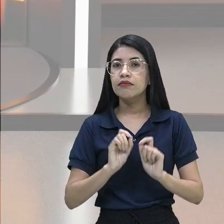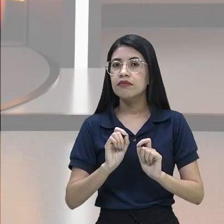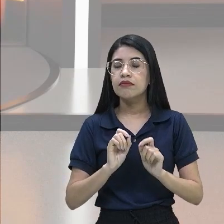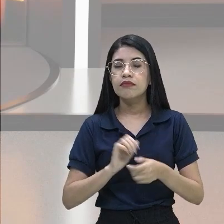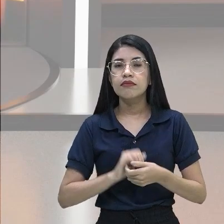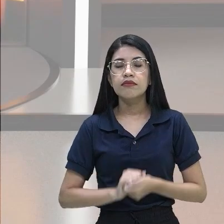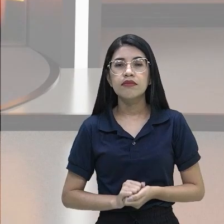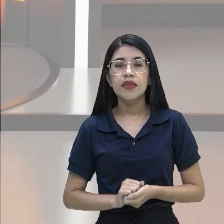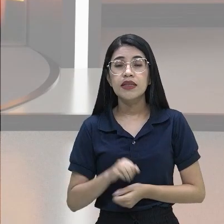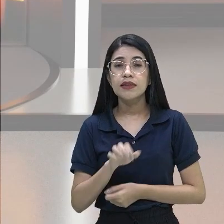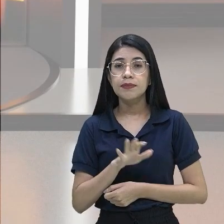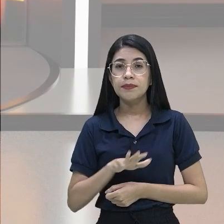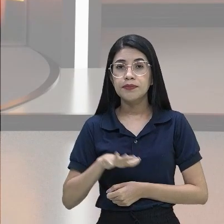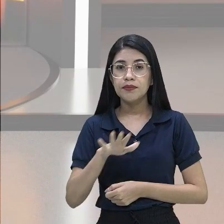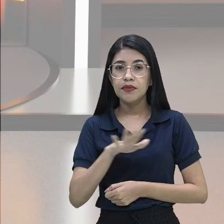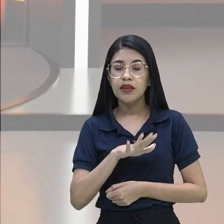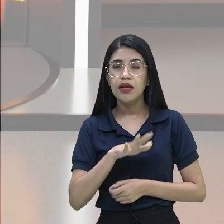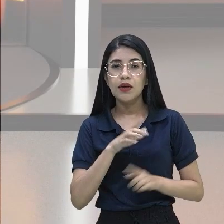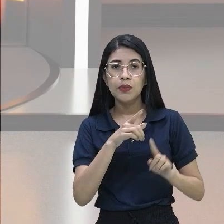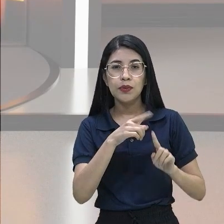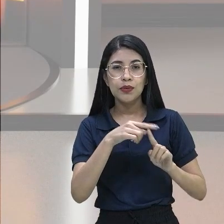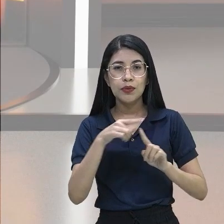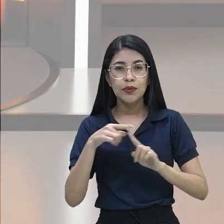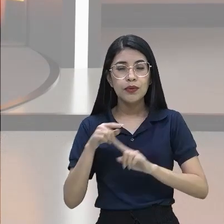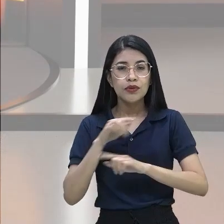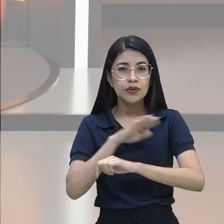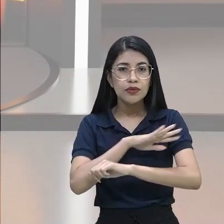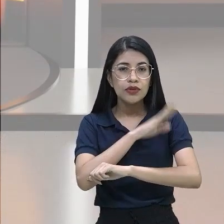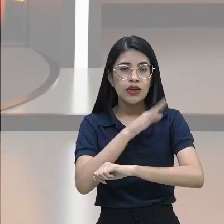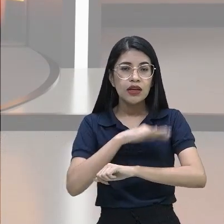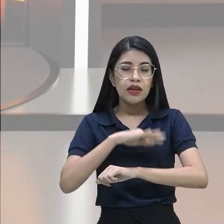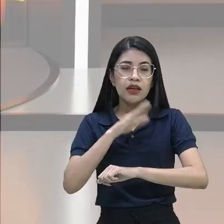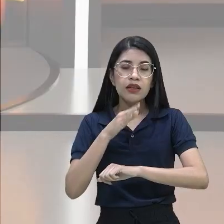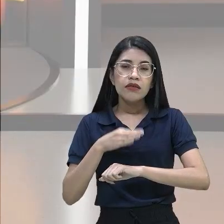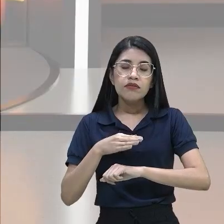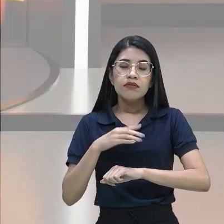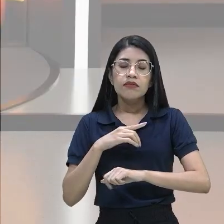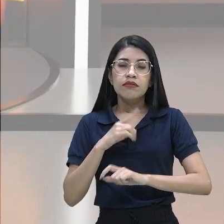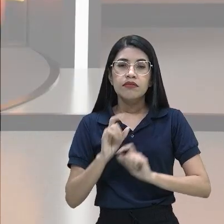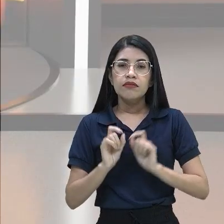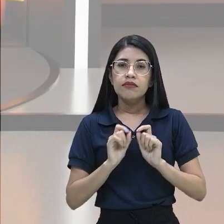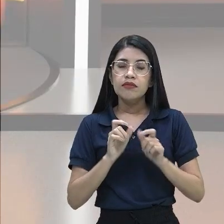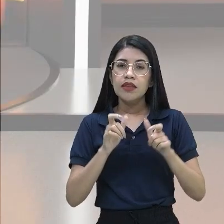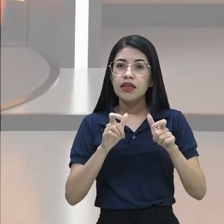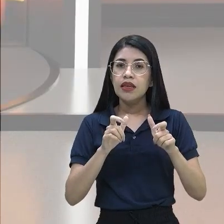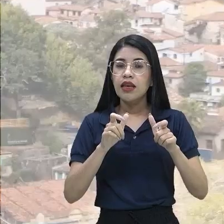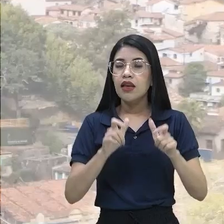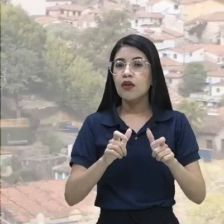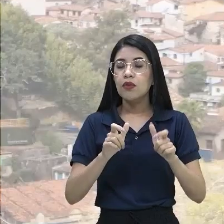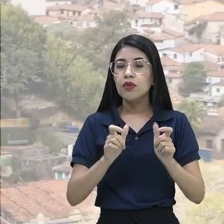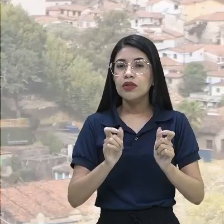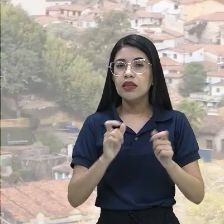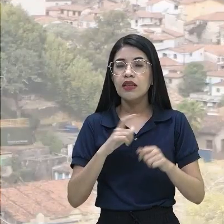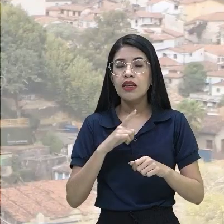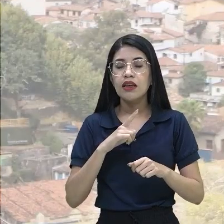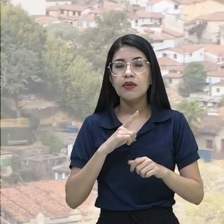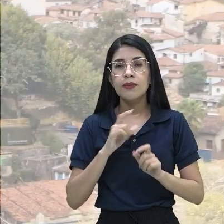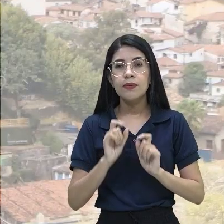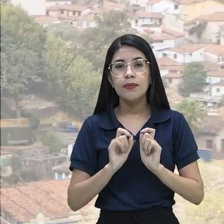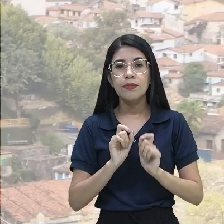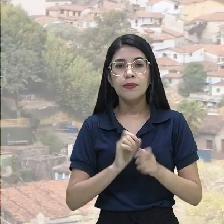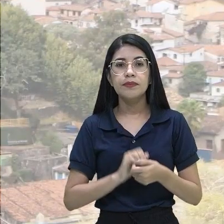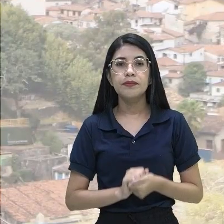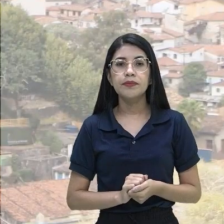ser áreas ali, essas formas de relevo brasileiro, vão ser onde, né, estão